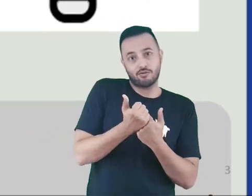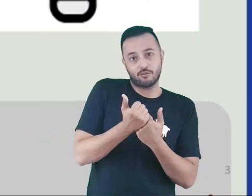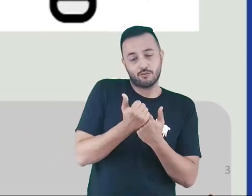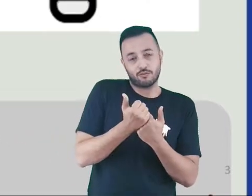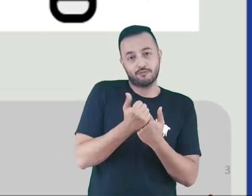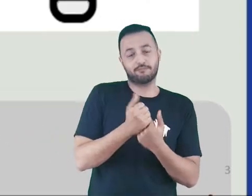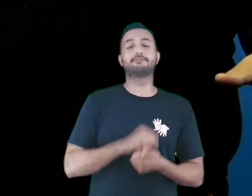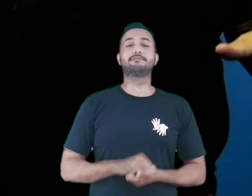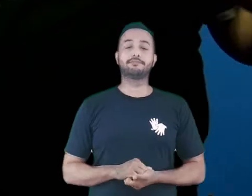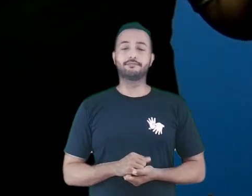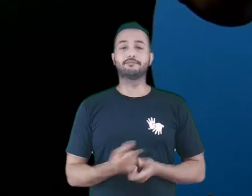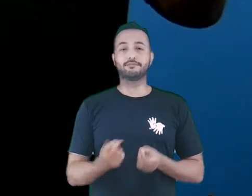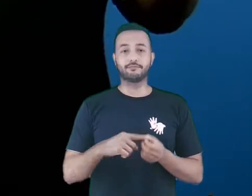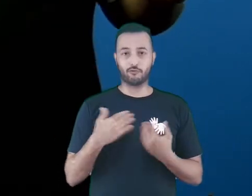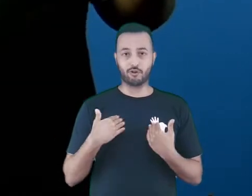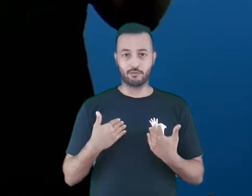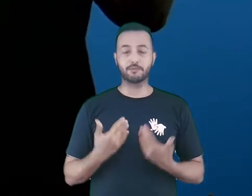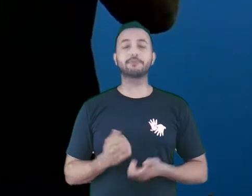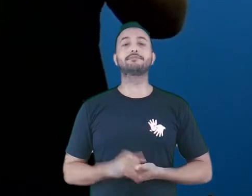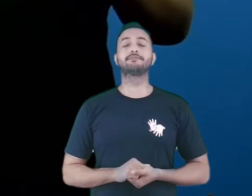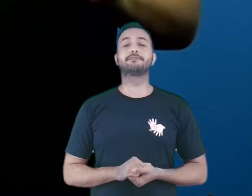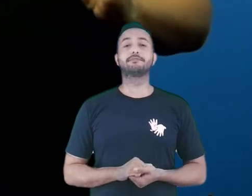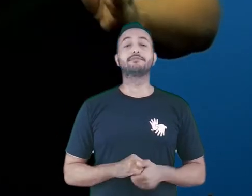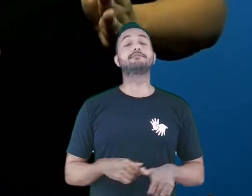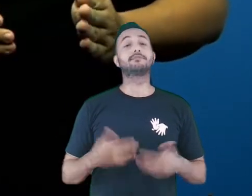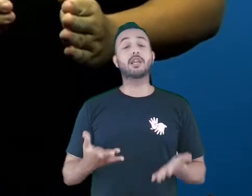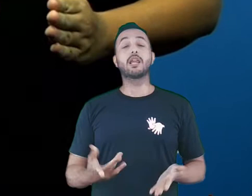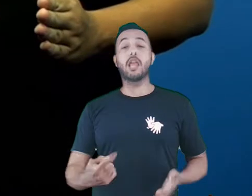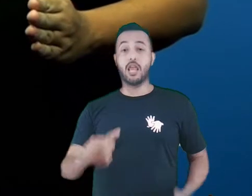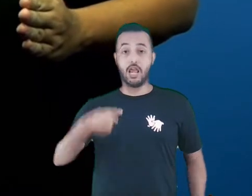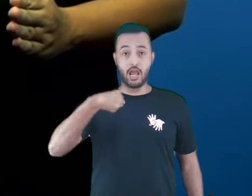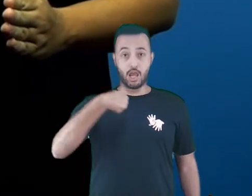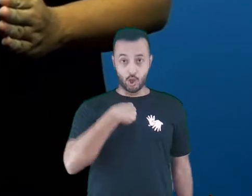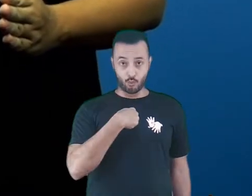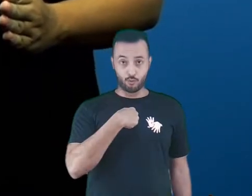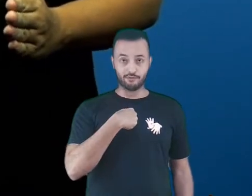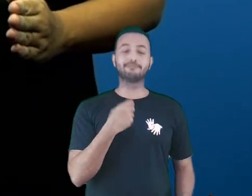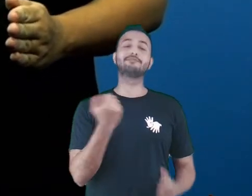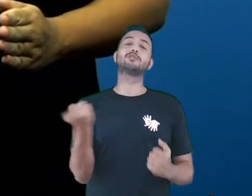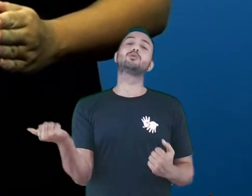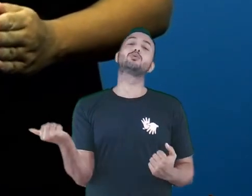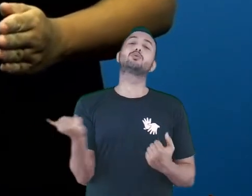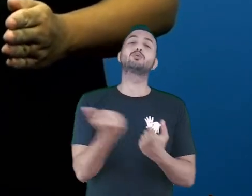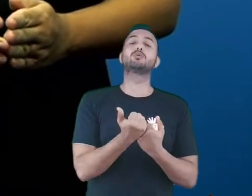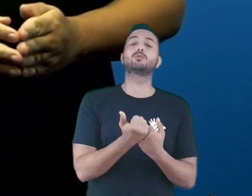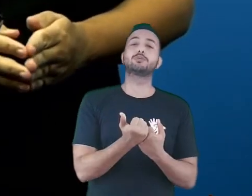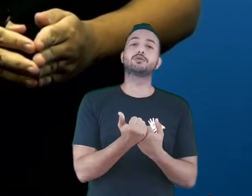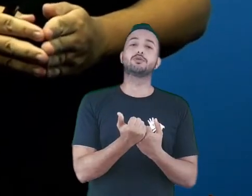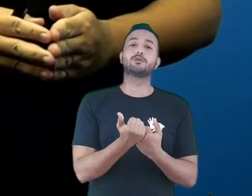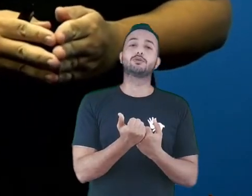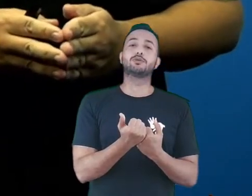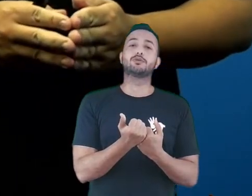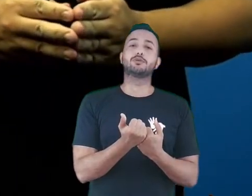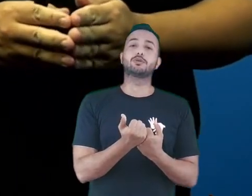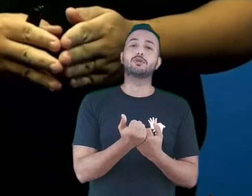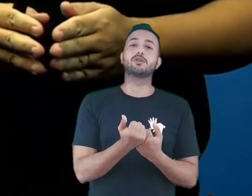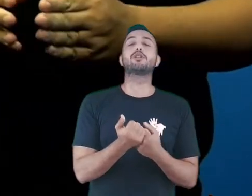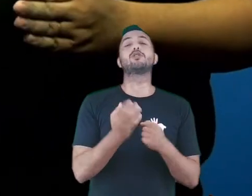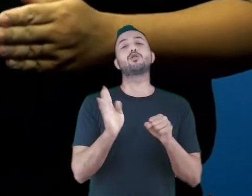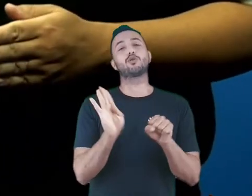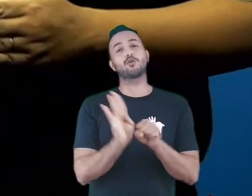substituir, tá bom? Volta para mim. Ou seja, eu estou substituindo o